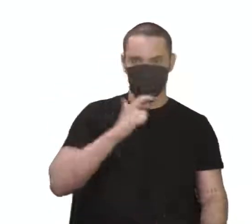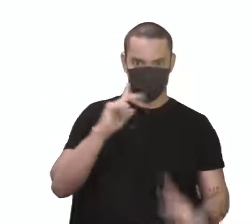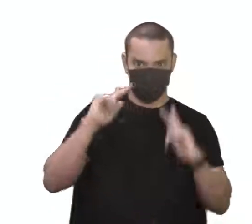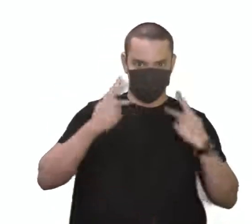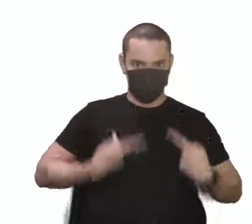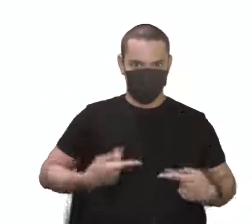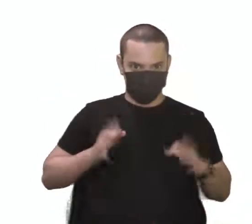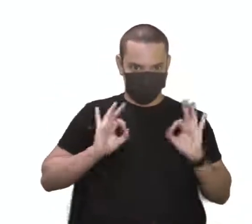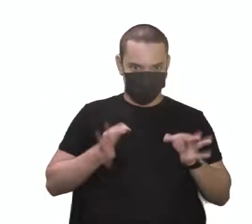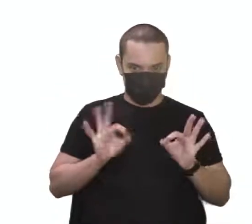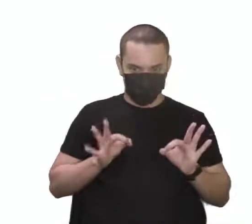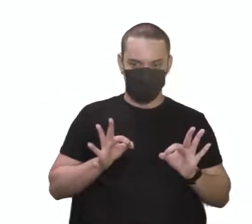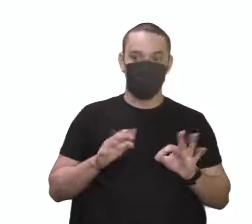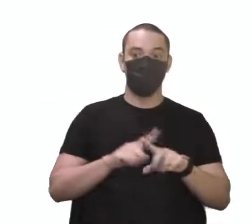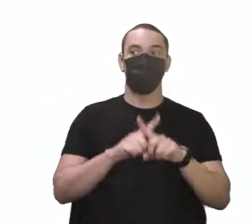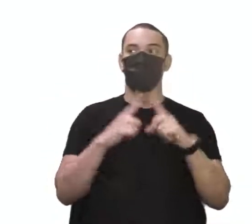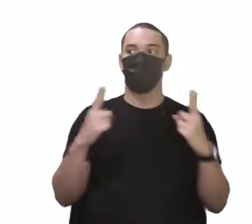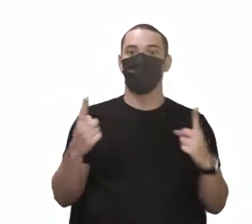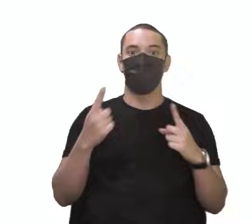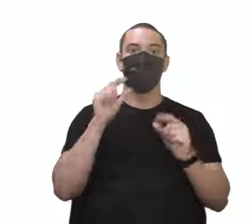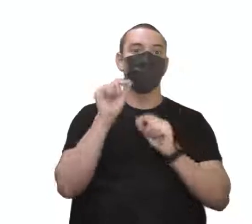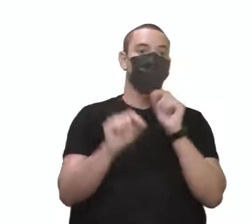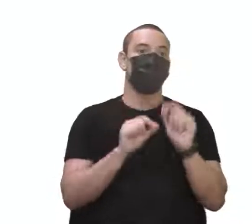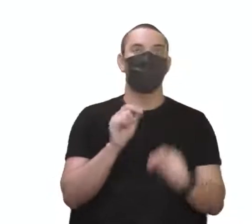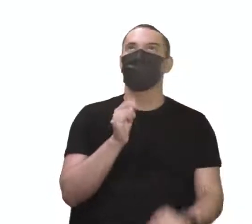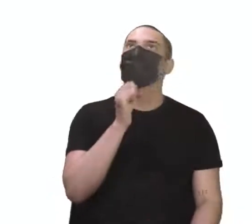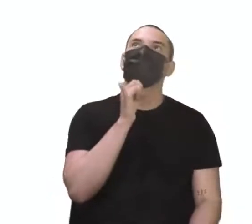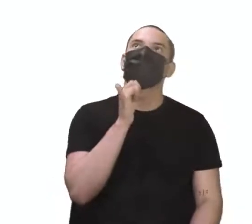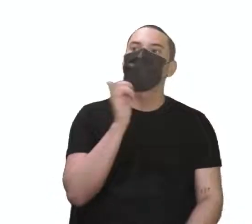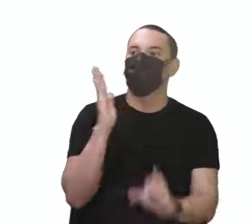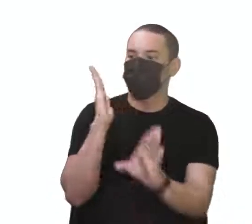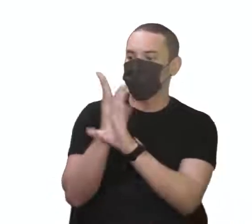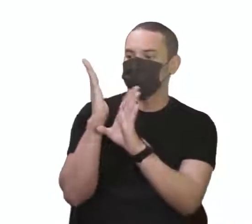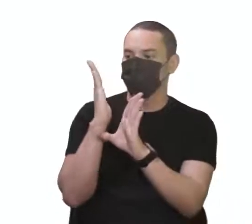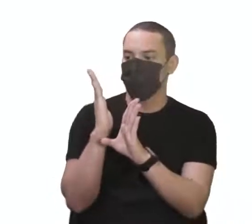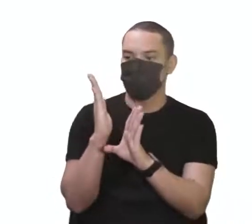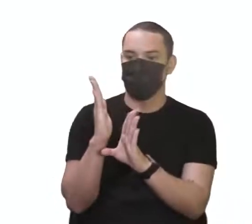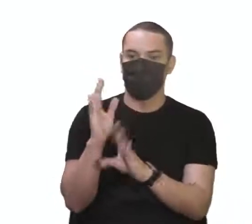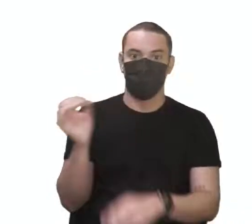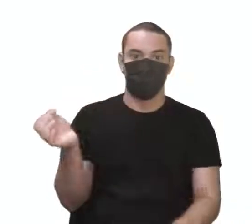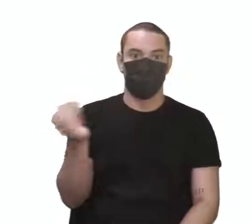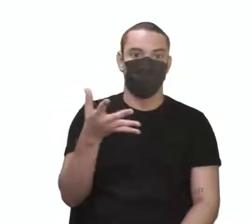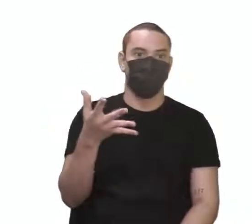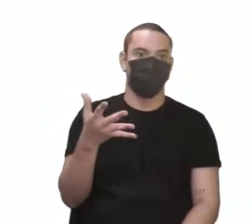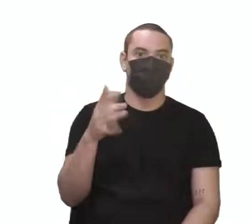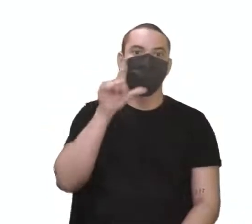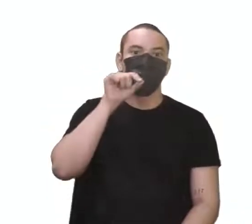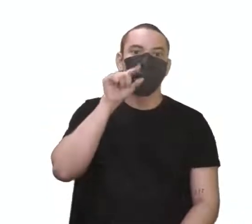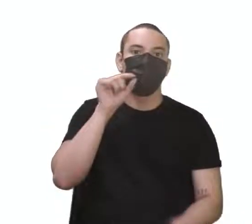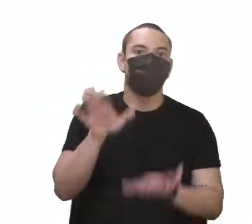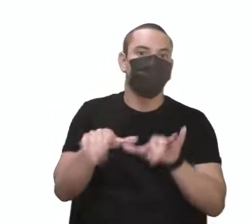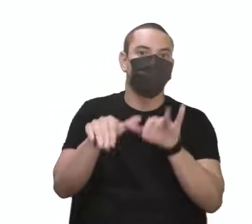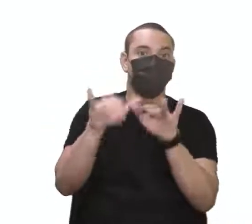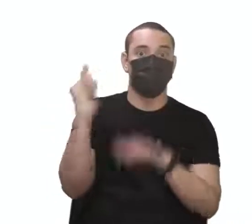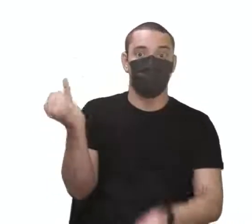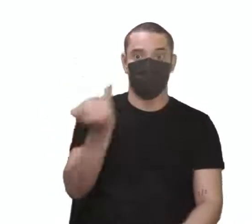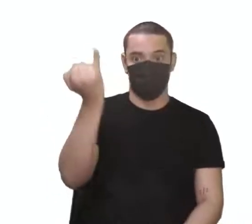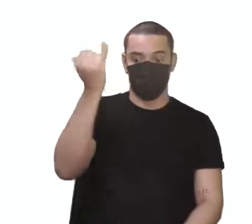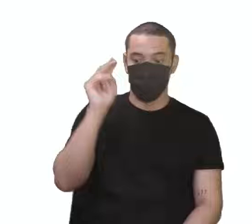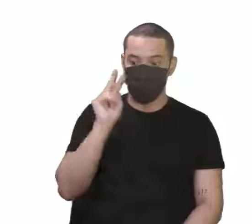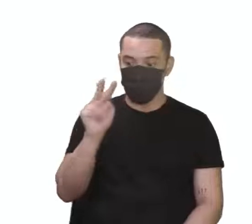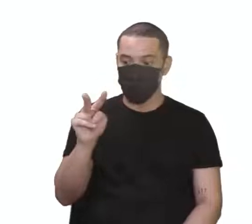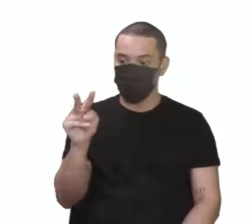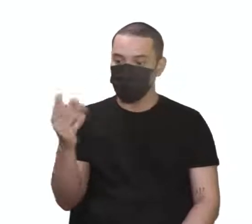não interessa muito. Mas vamos dizer que você descobriu aí uma espécie nova de uma ave. Então é importante você ver o grau